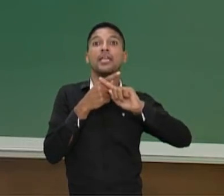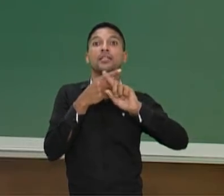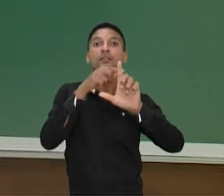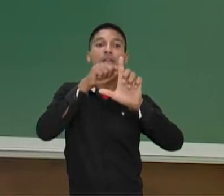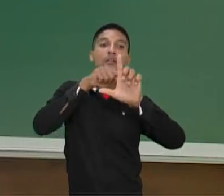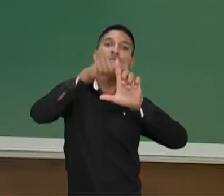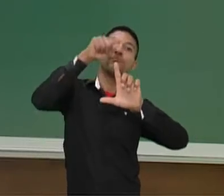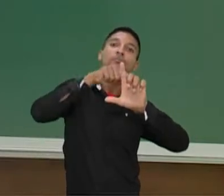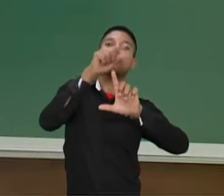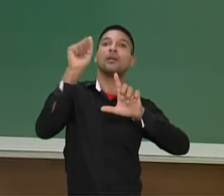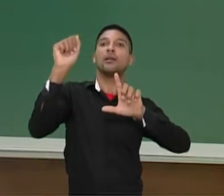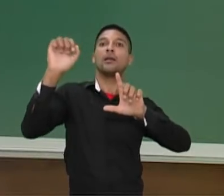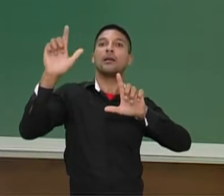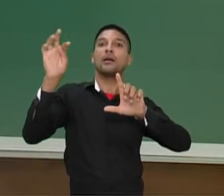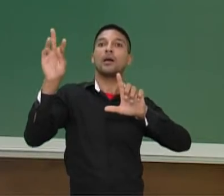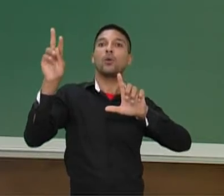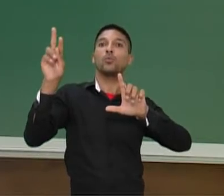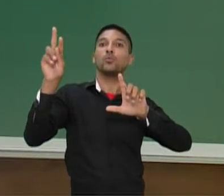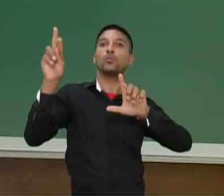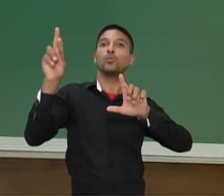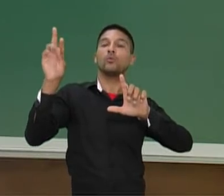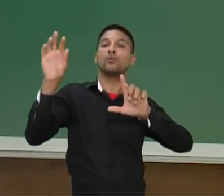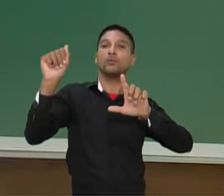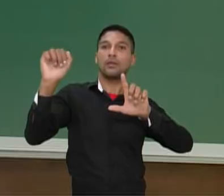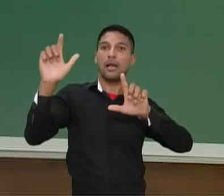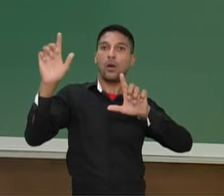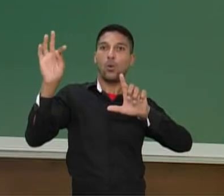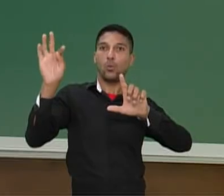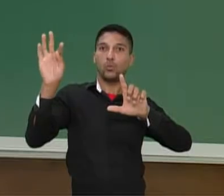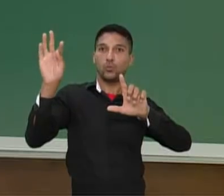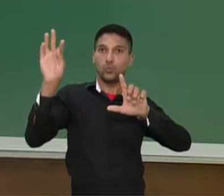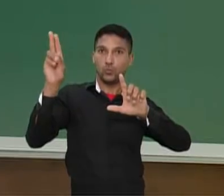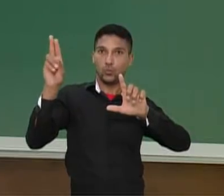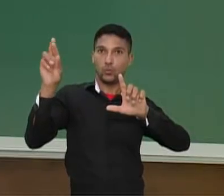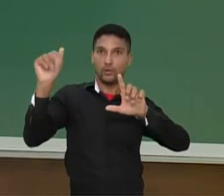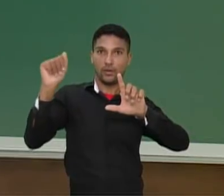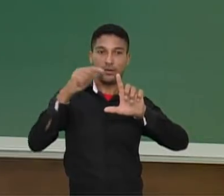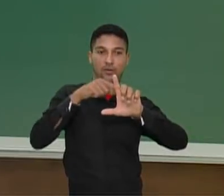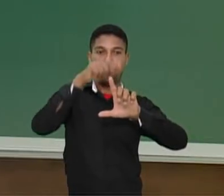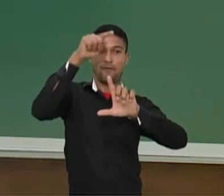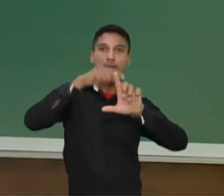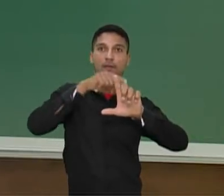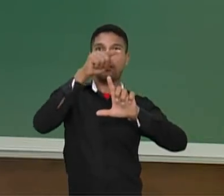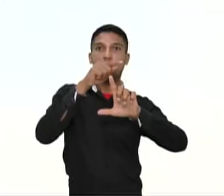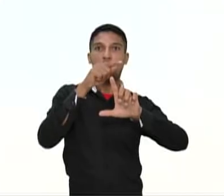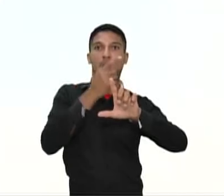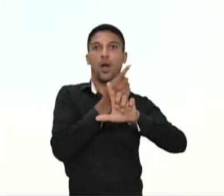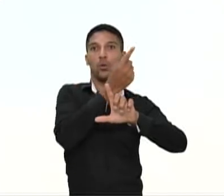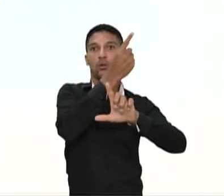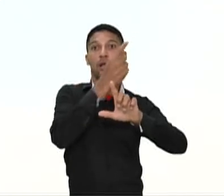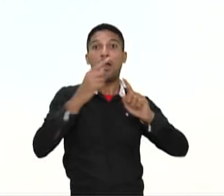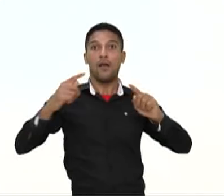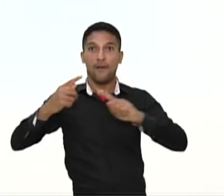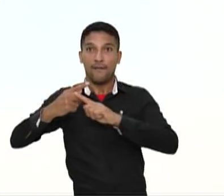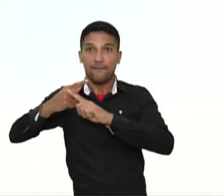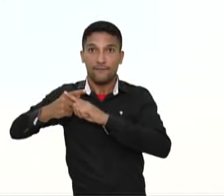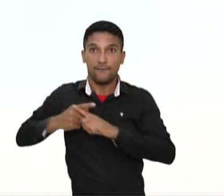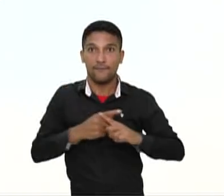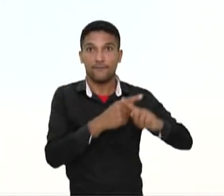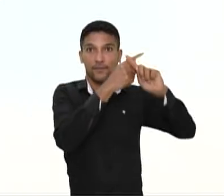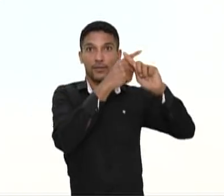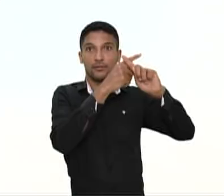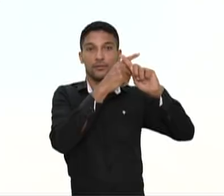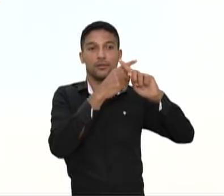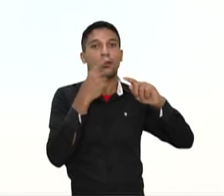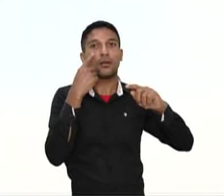outra medida. 7x menos 8. Ok? Então, eu vou multiplicar essas duas medidas. Então, vai ficar assim, ó. Ó